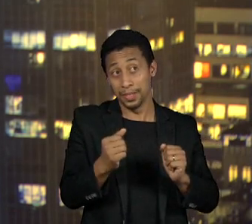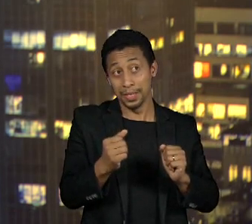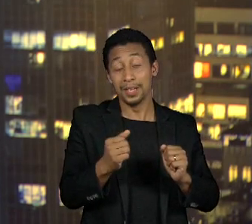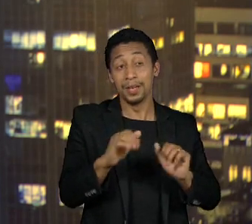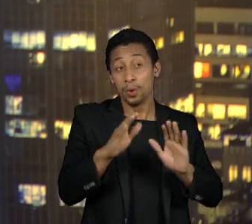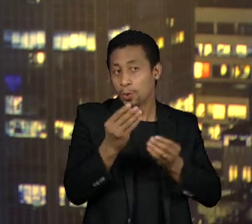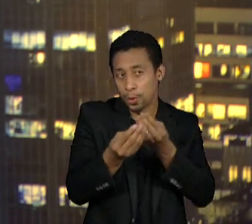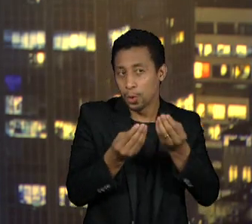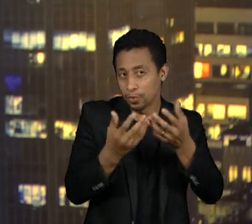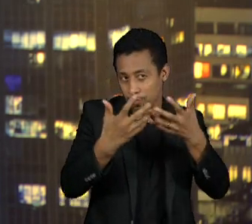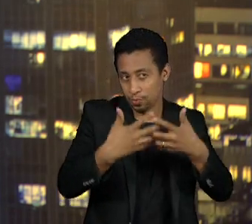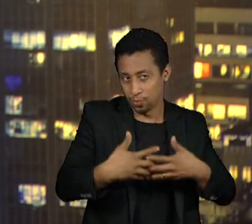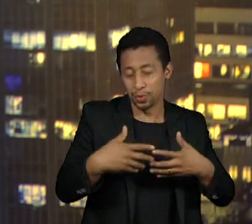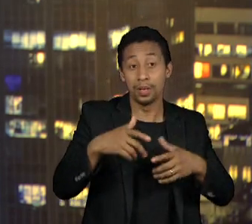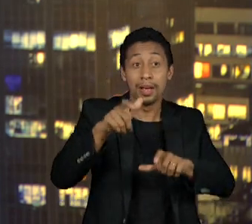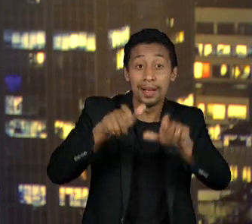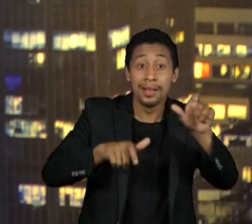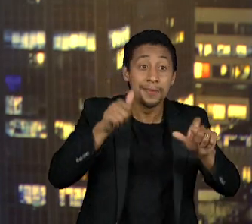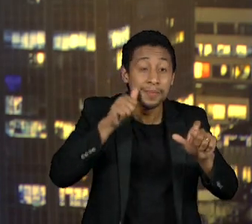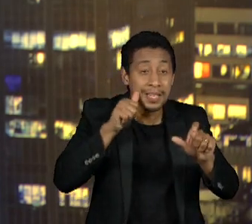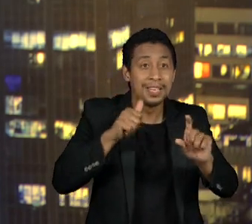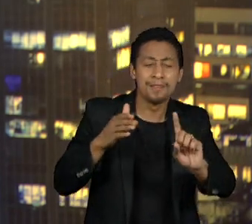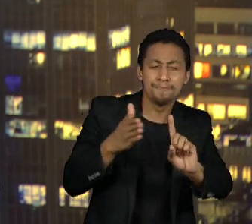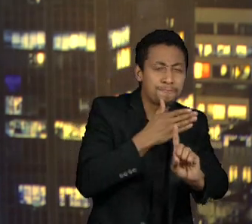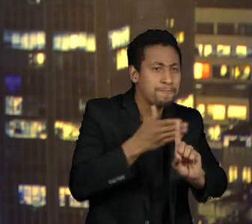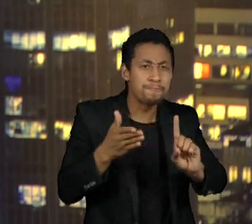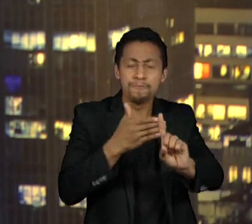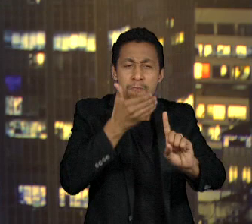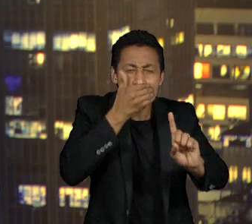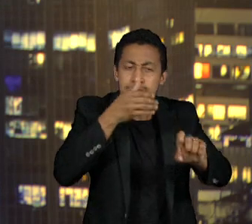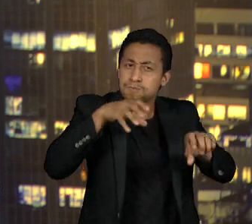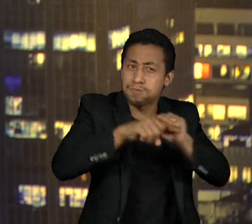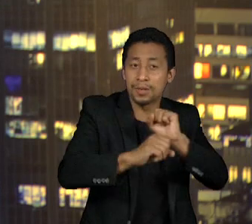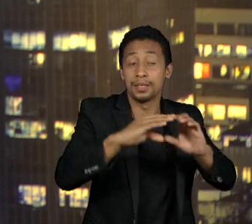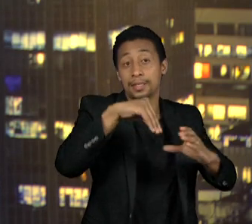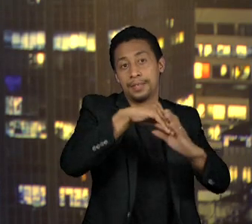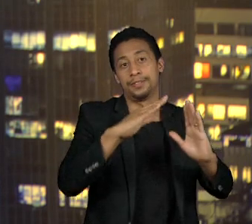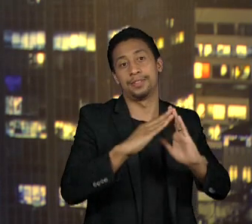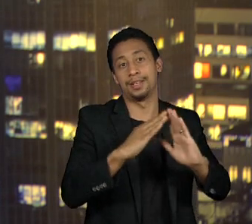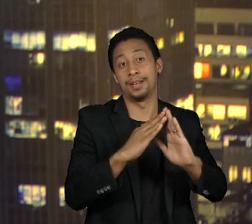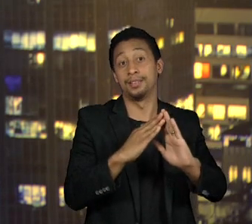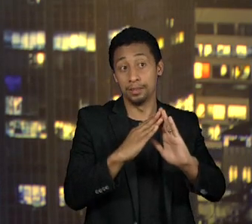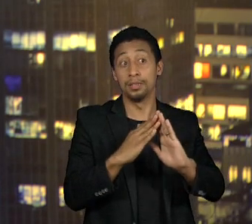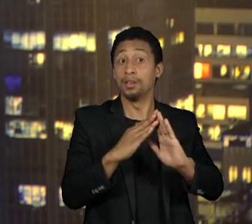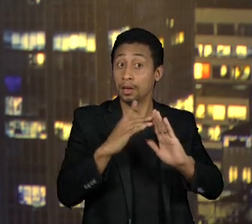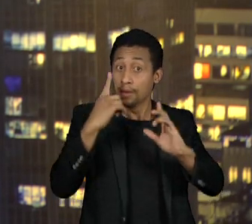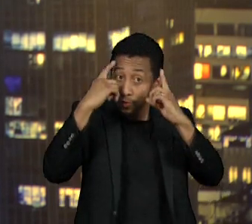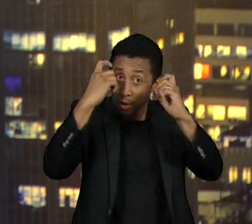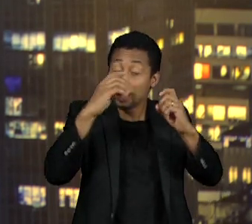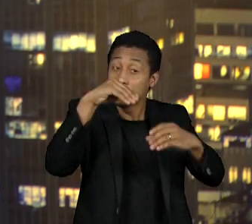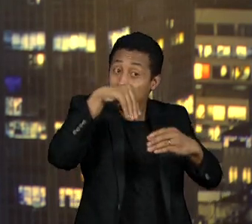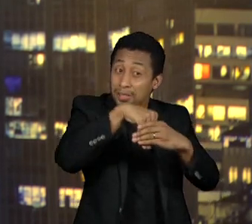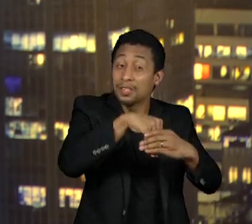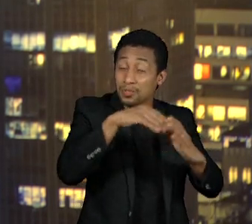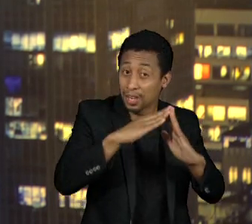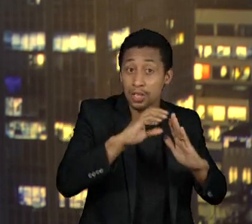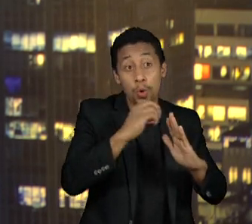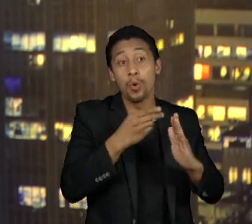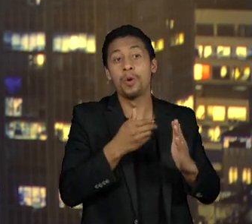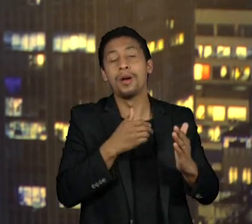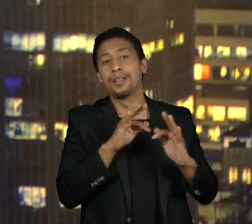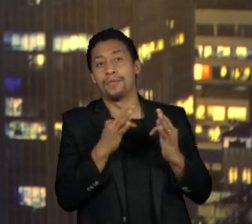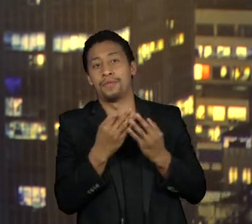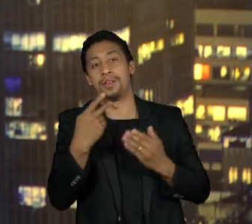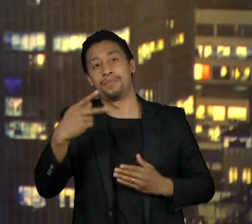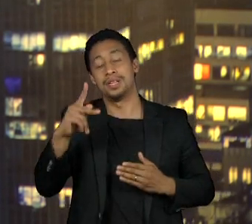Muitas meninas são vítimas de violência doméstica e abuso sexual dentro de casa. O agressor é próximo ou faz parte da família, o que dificulta a